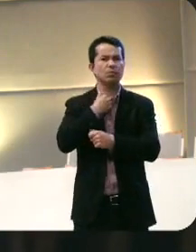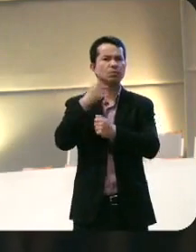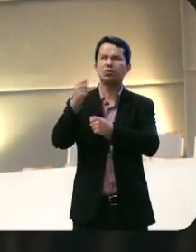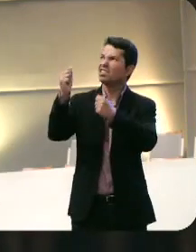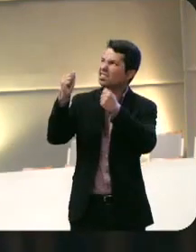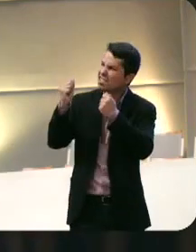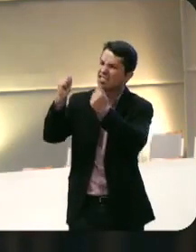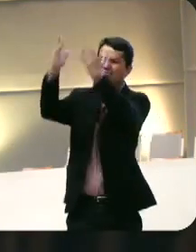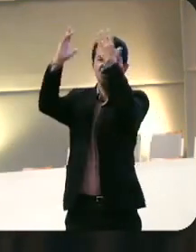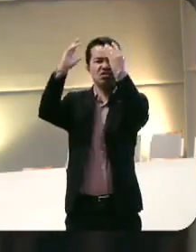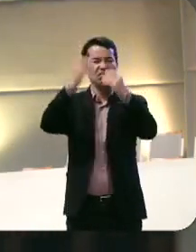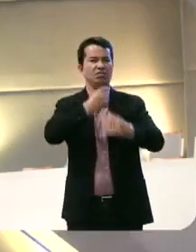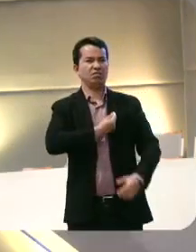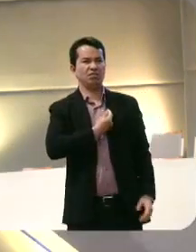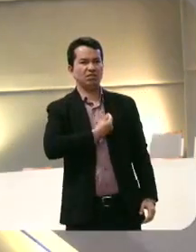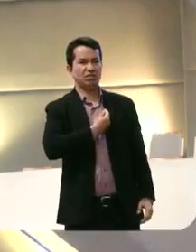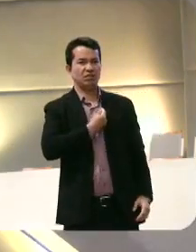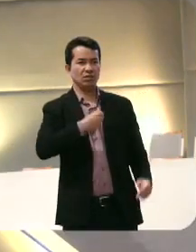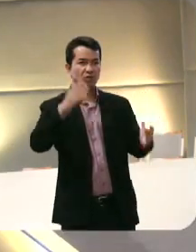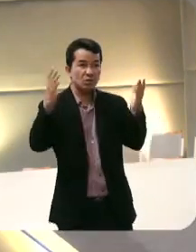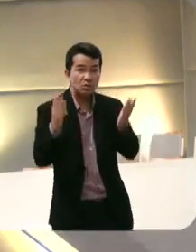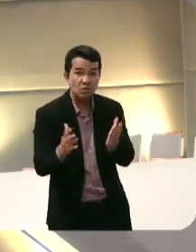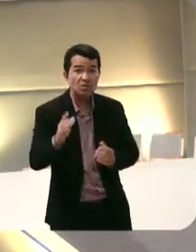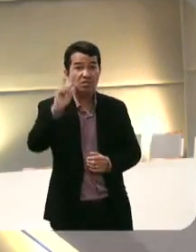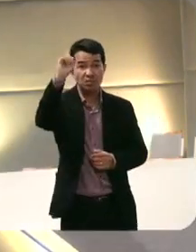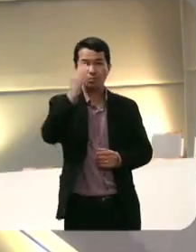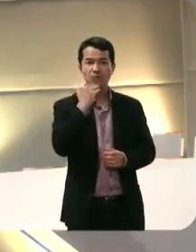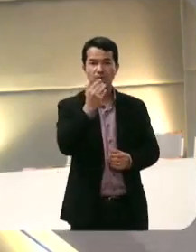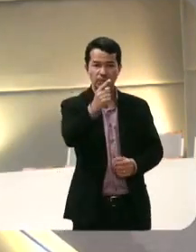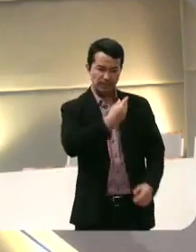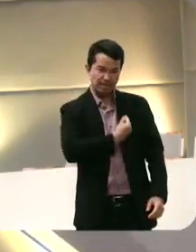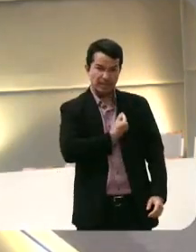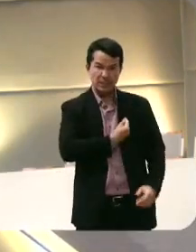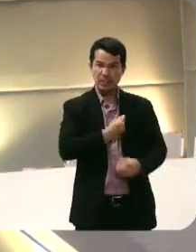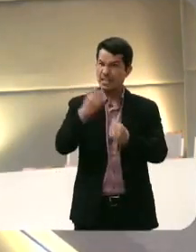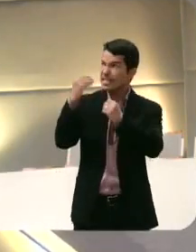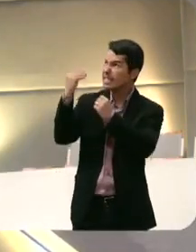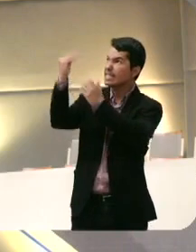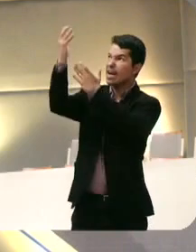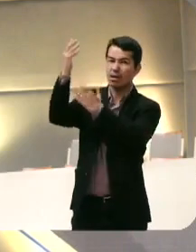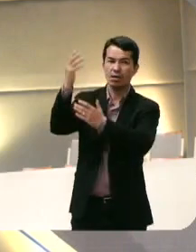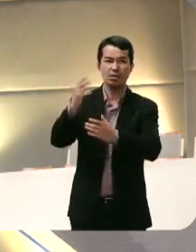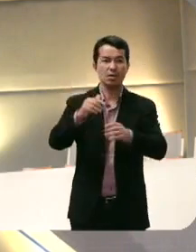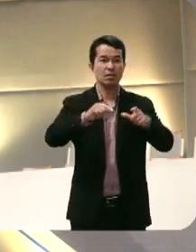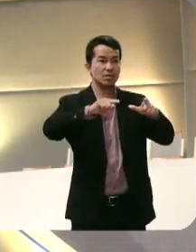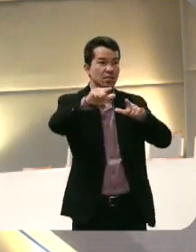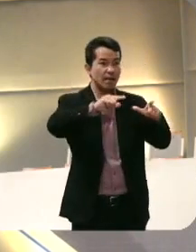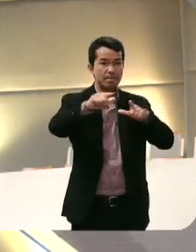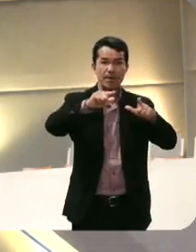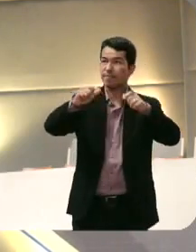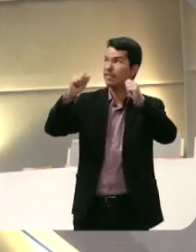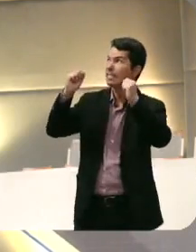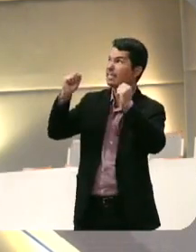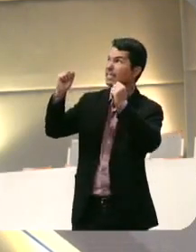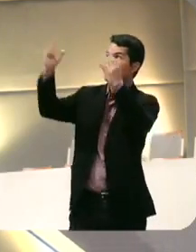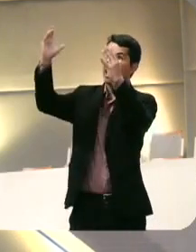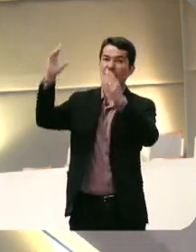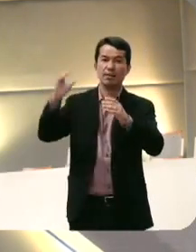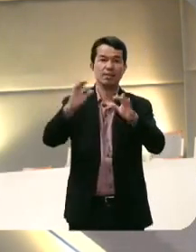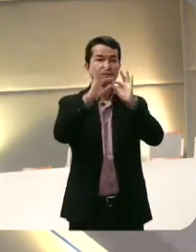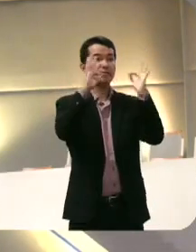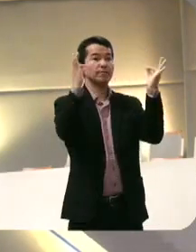relacionamento, hoje em nome de Jesus, se Deus está pedindo para você esse trabalho, hoje em nome de Jesus, eu não